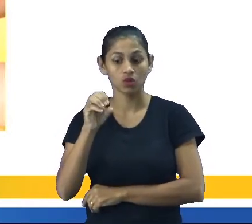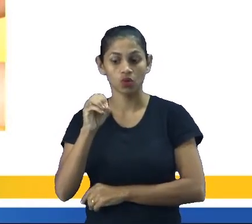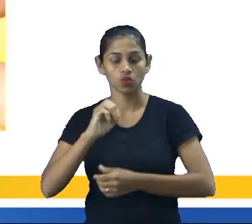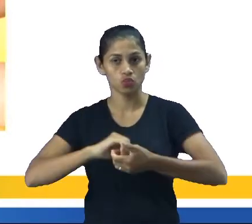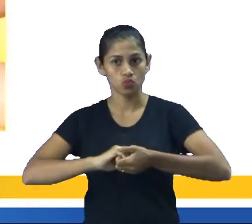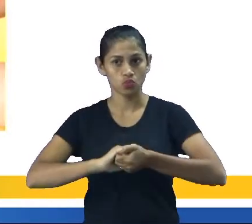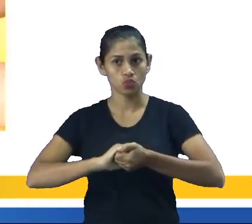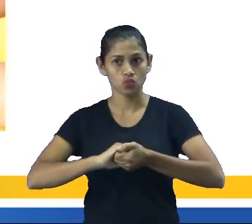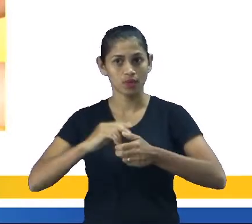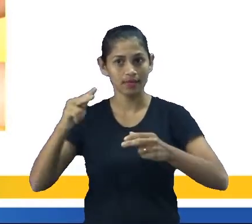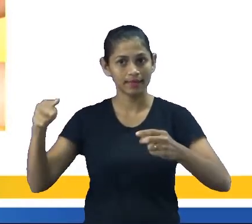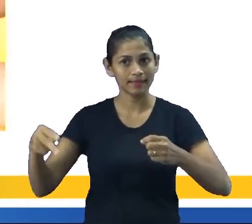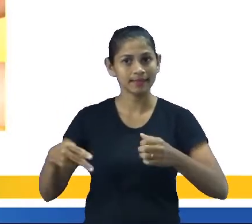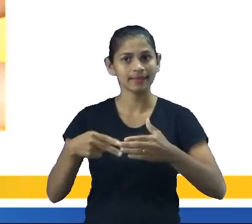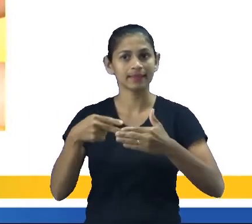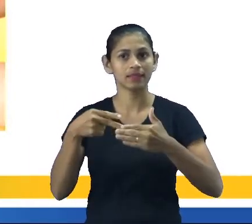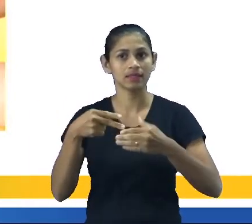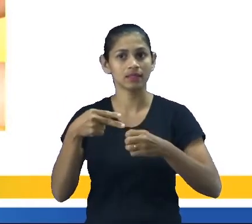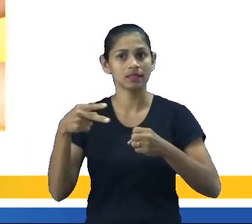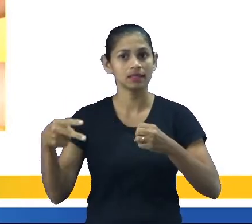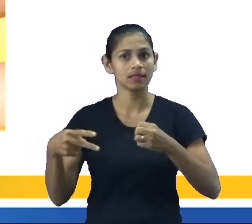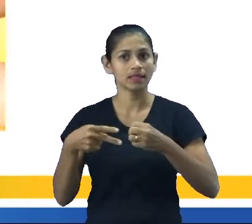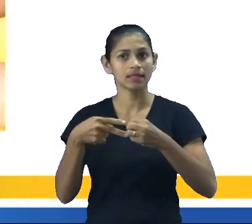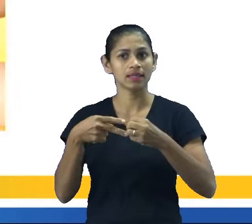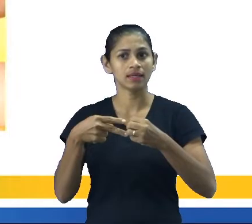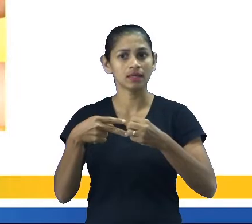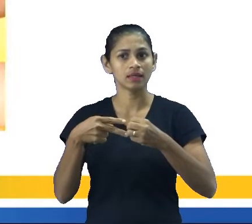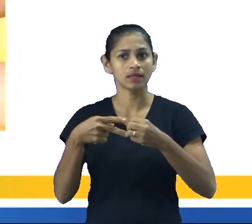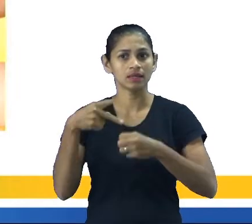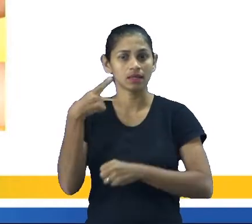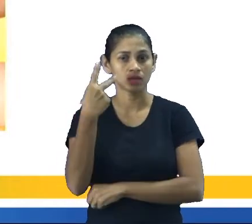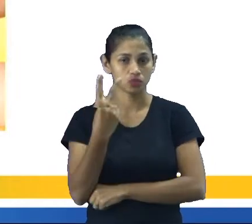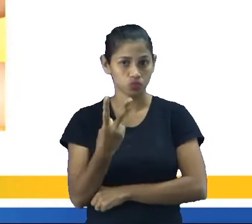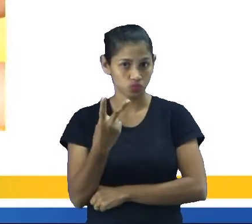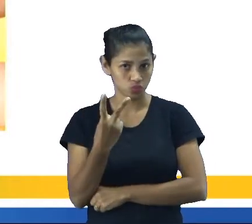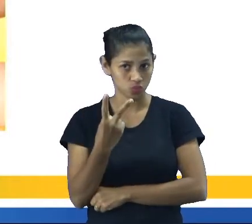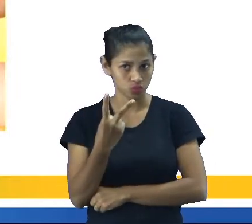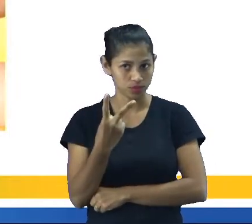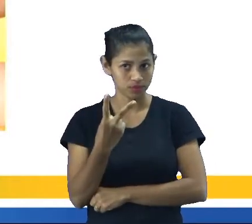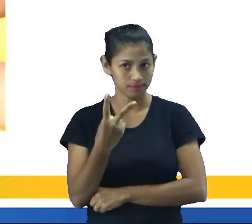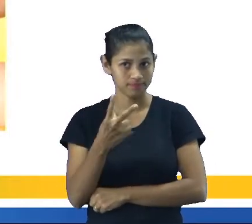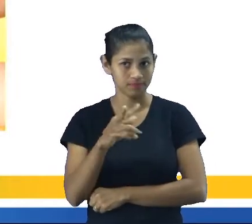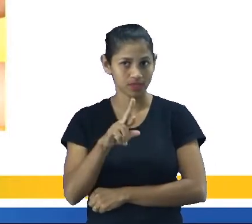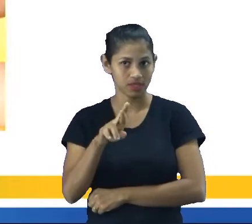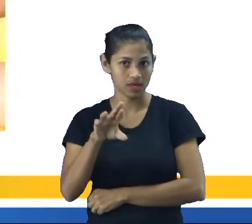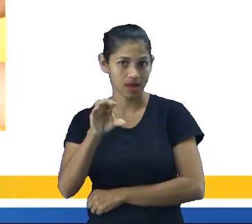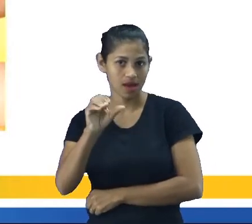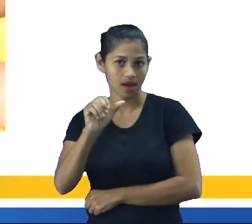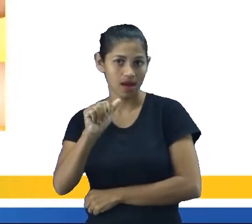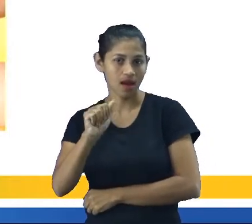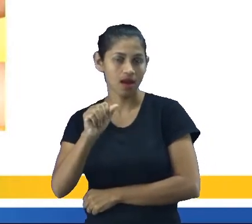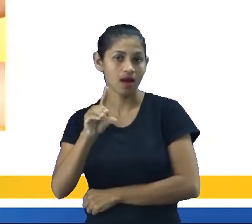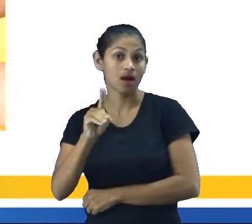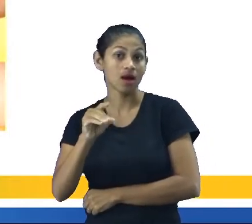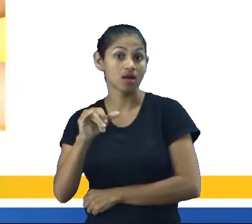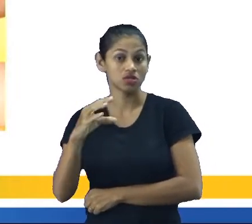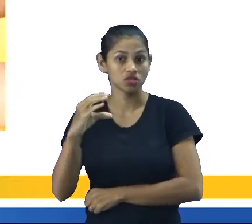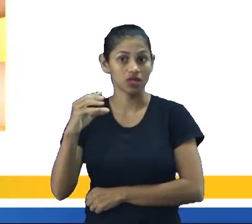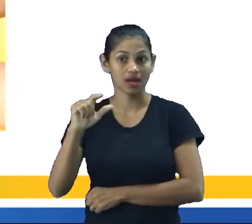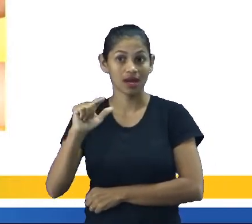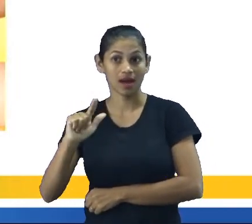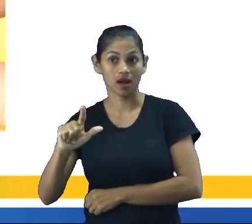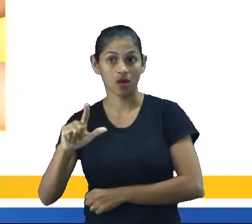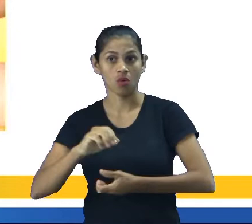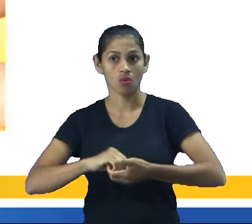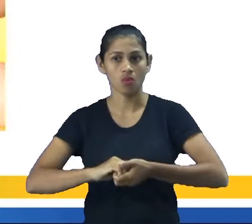a um hidrogênio, a acetona ela vai estar o quê? Ligada a 2 radicais. Um exemplo que a gente tem aí das acetonas é